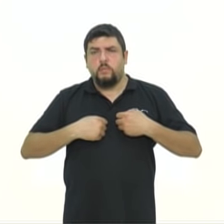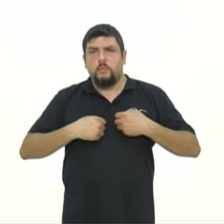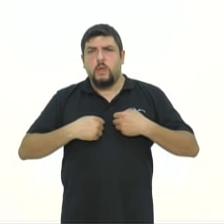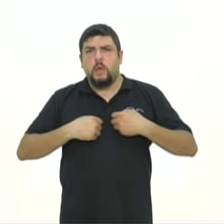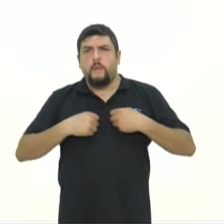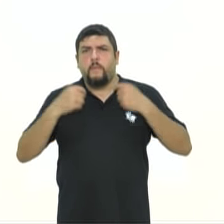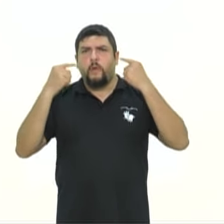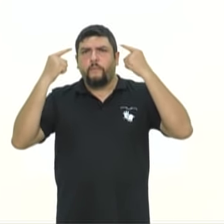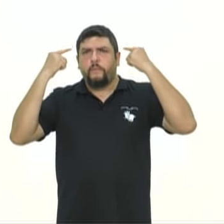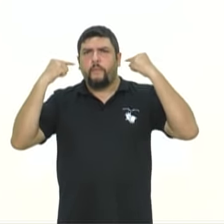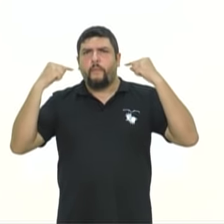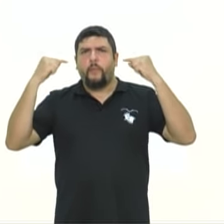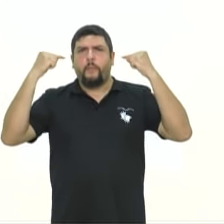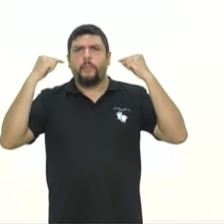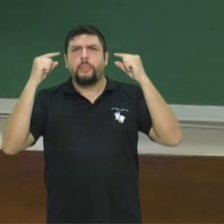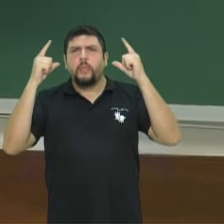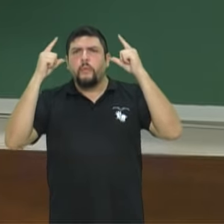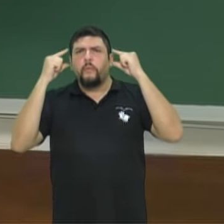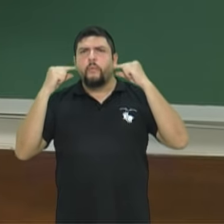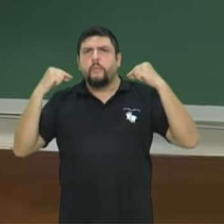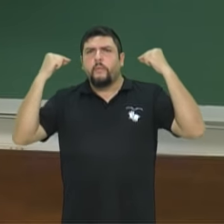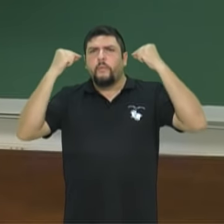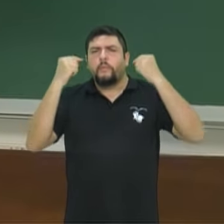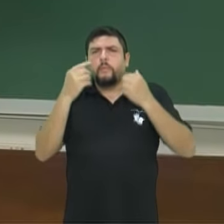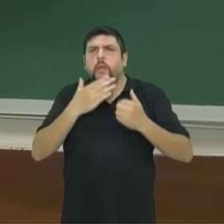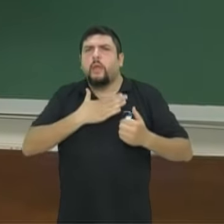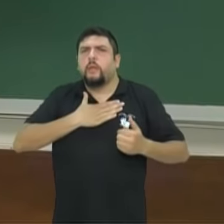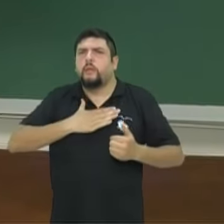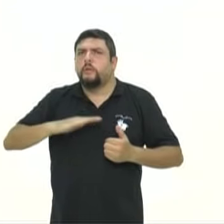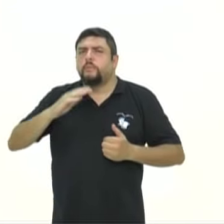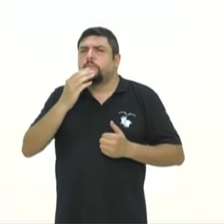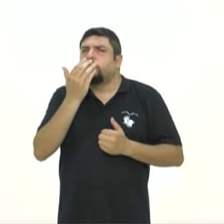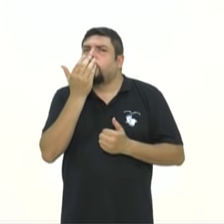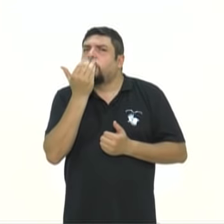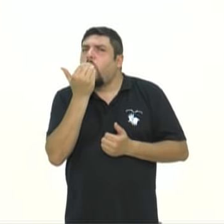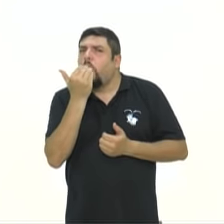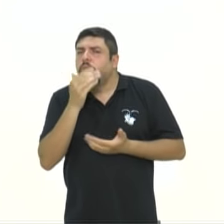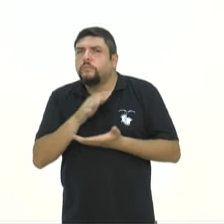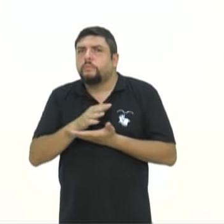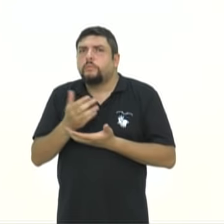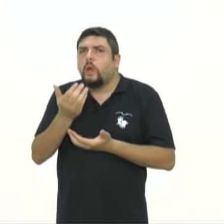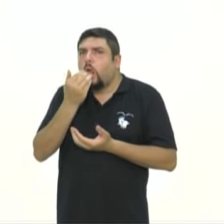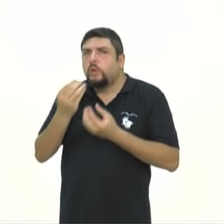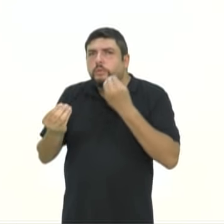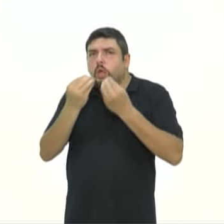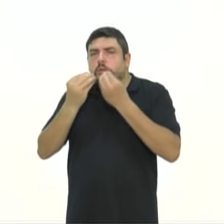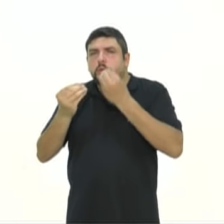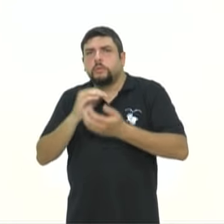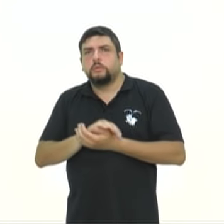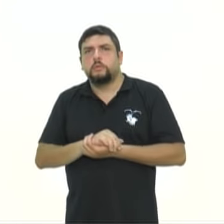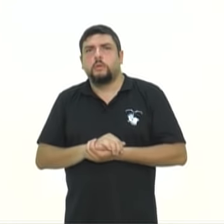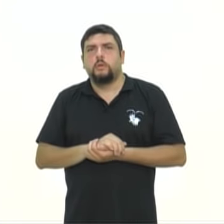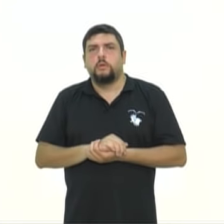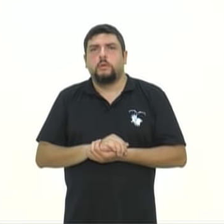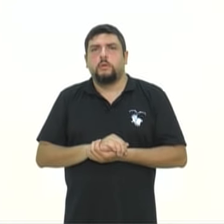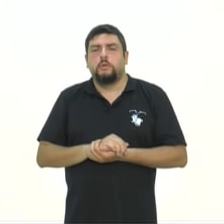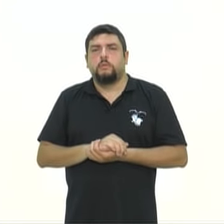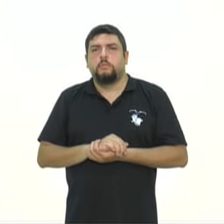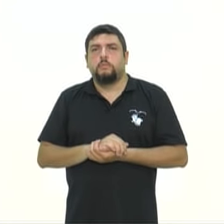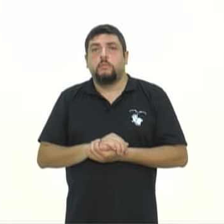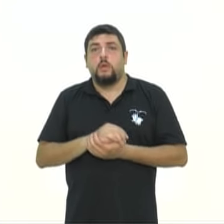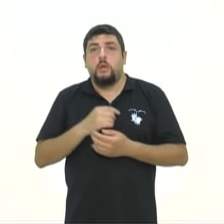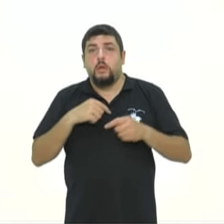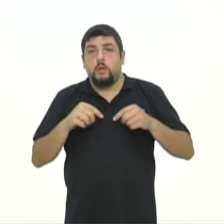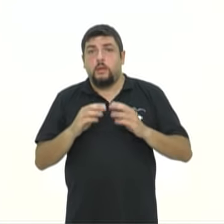alimentos. Observem ali as imagens. Eu sempre apago a luz quando vou de um ambiente a outro